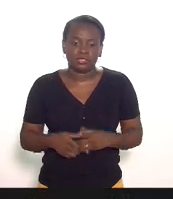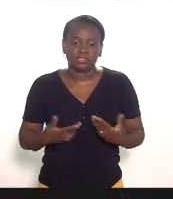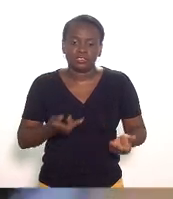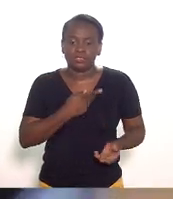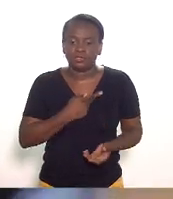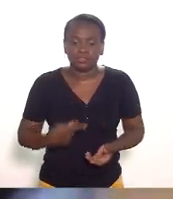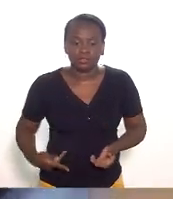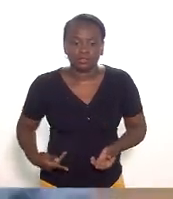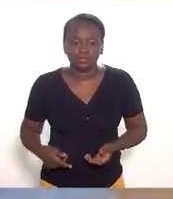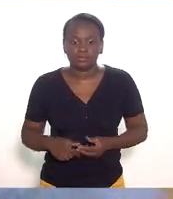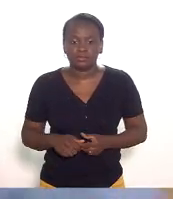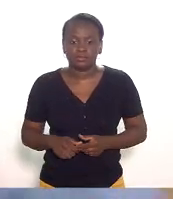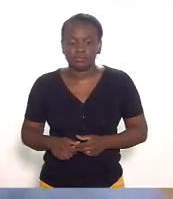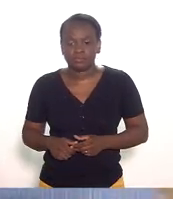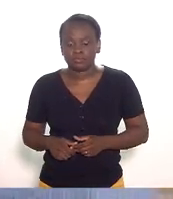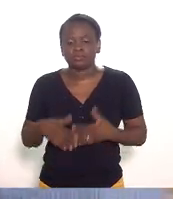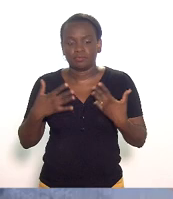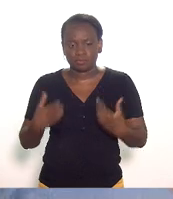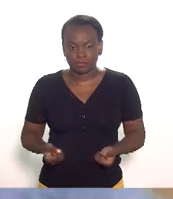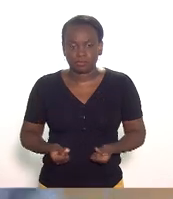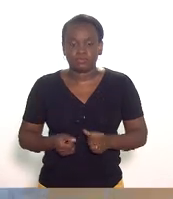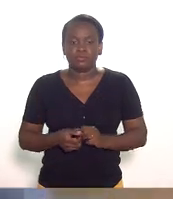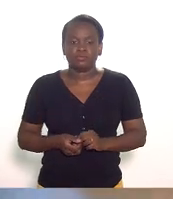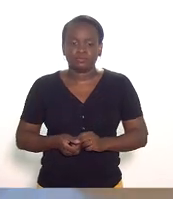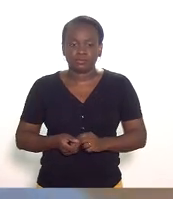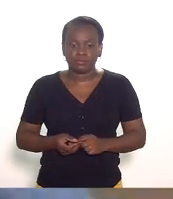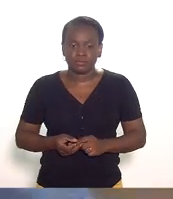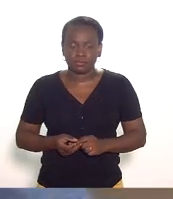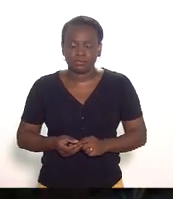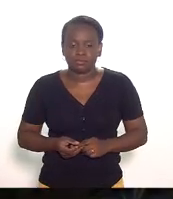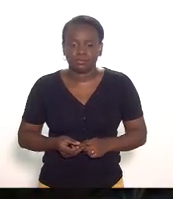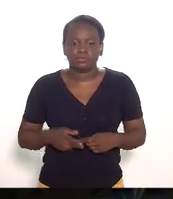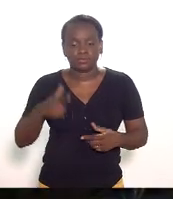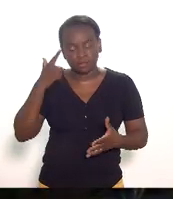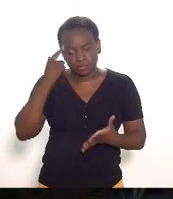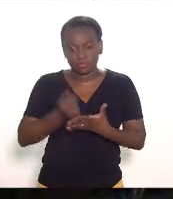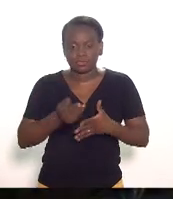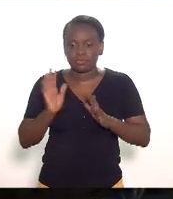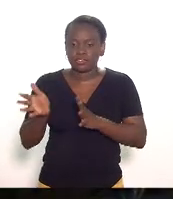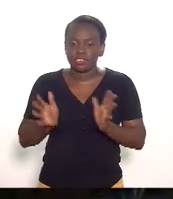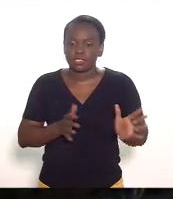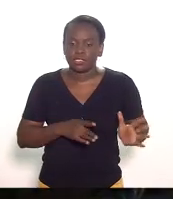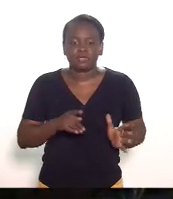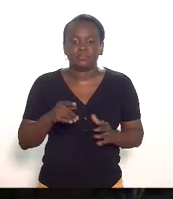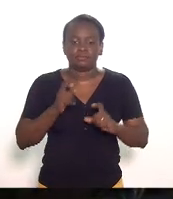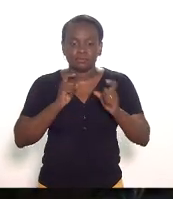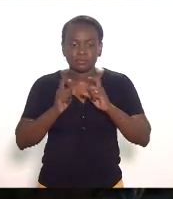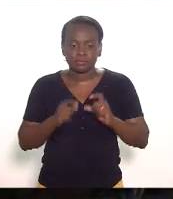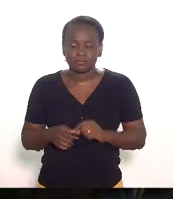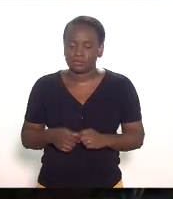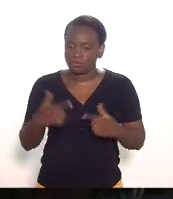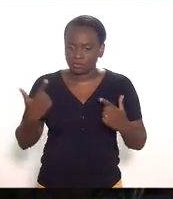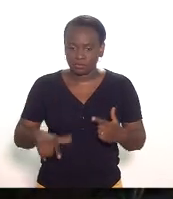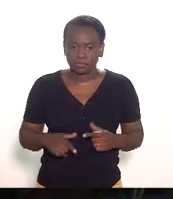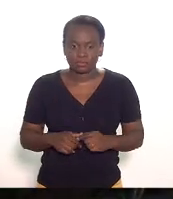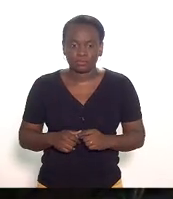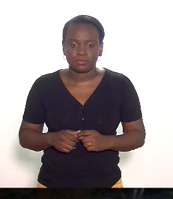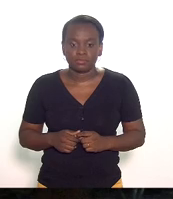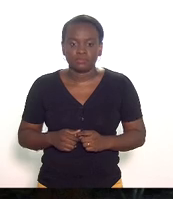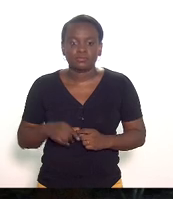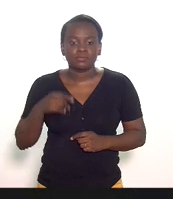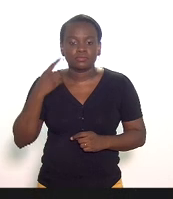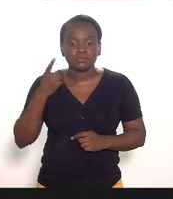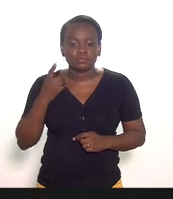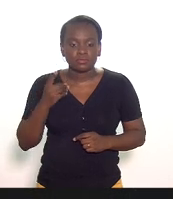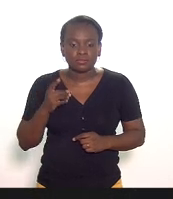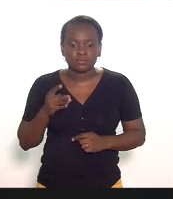Presidente, favorável, senhor presidente. Com os pareceres emitidos em discussão. Não havendo ninguém. Deputado